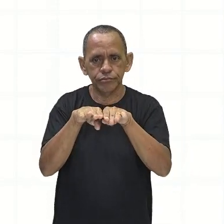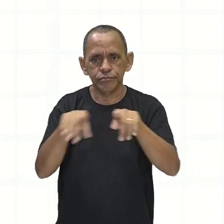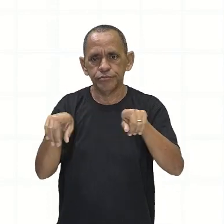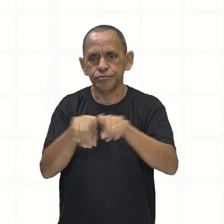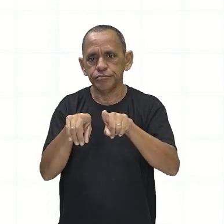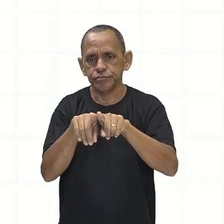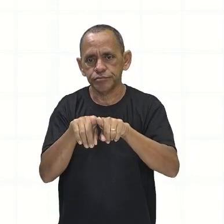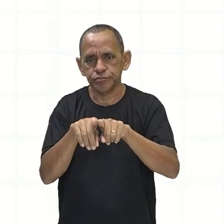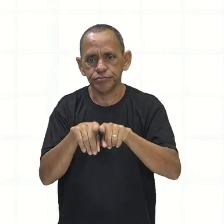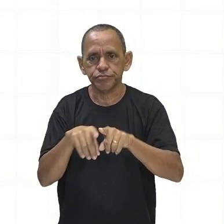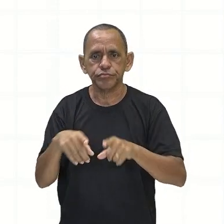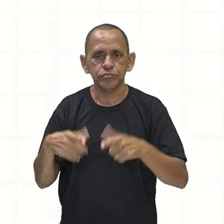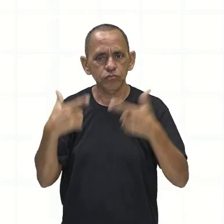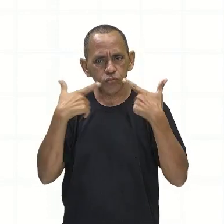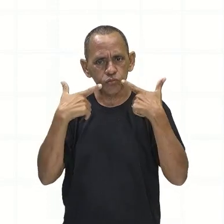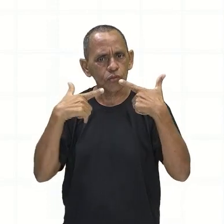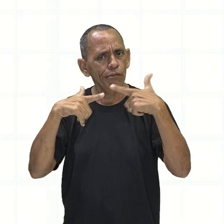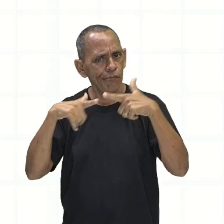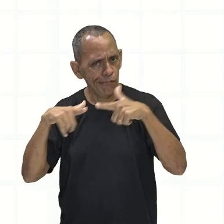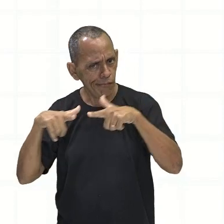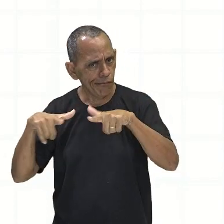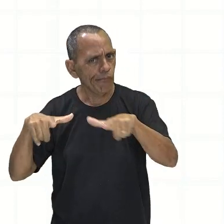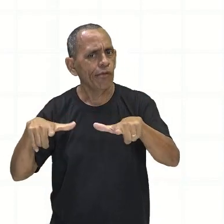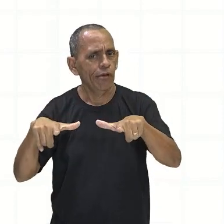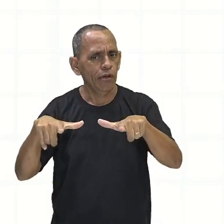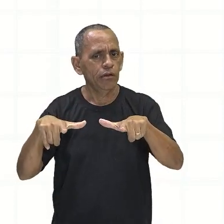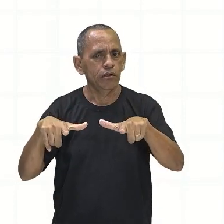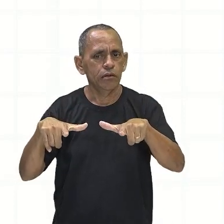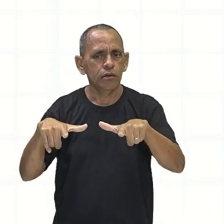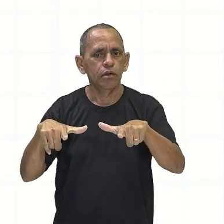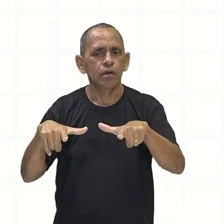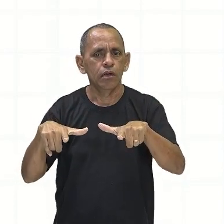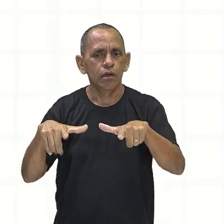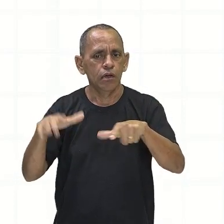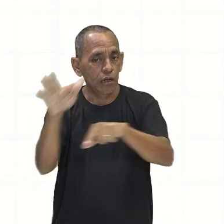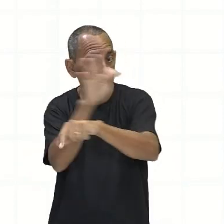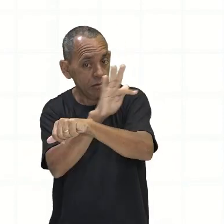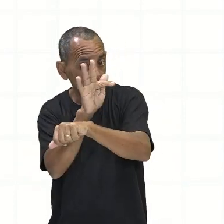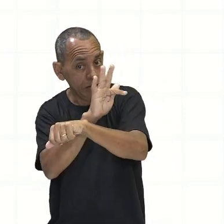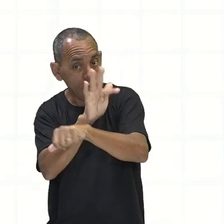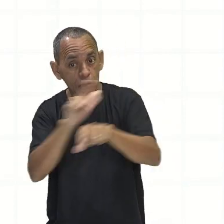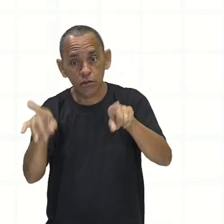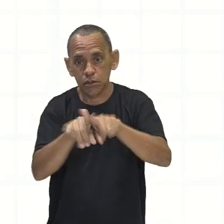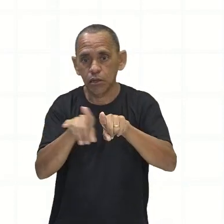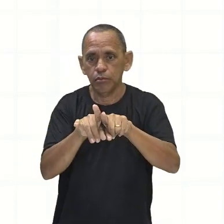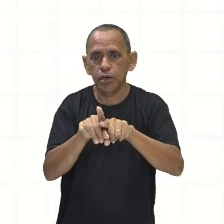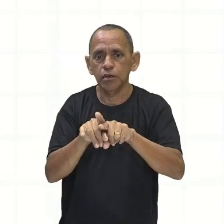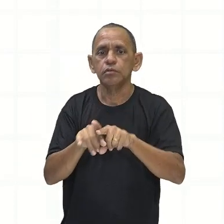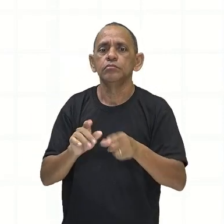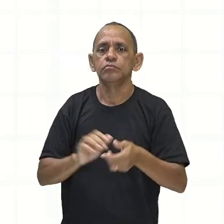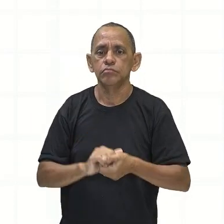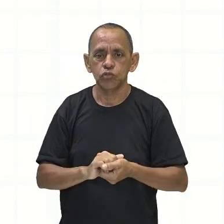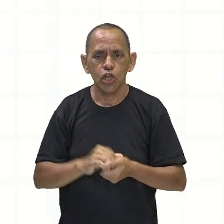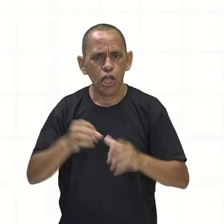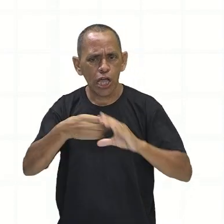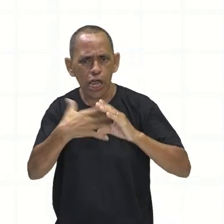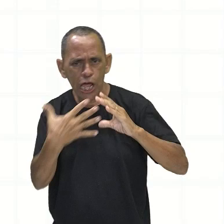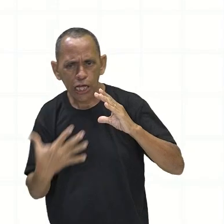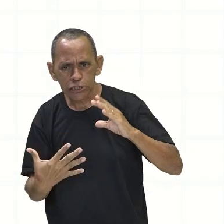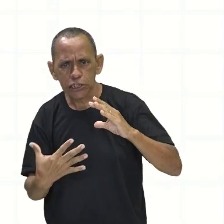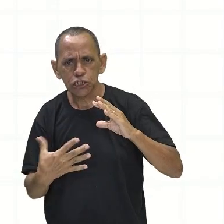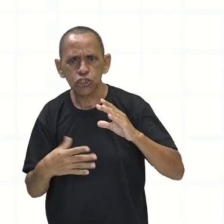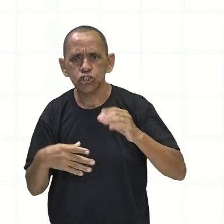formal. Muito bem. Notaram aí a diferença? Exatamente. Esse é uma das características do